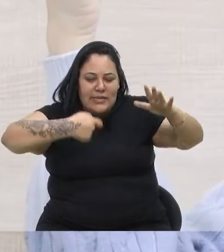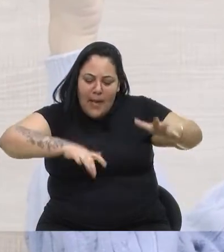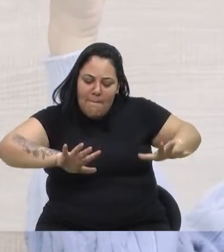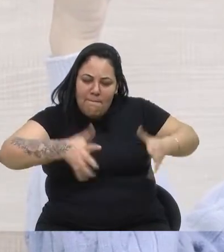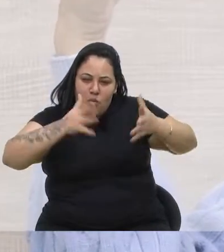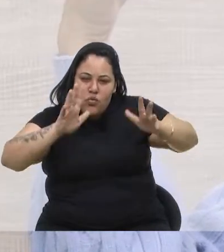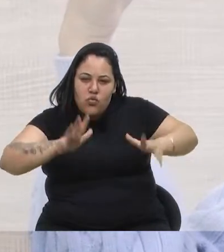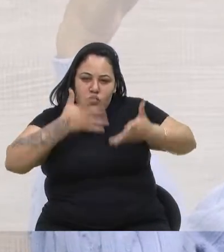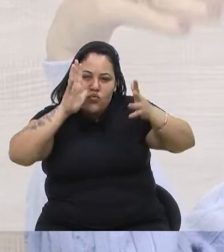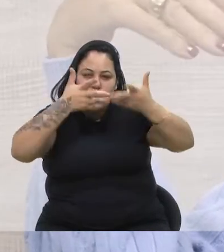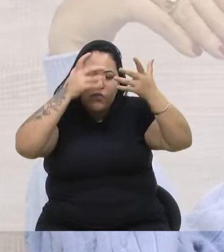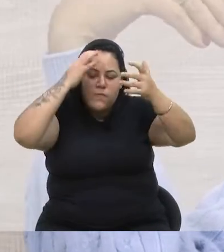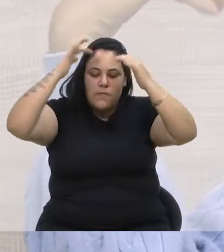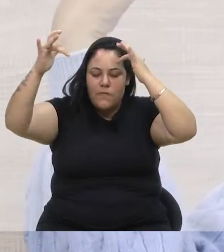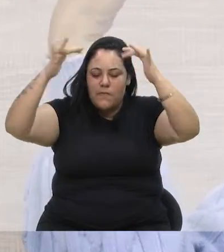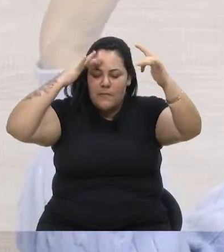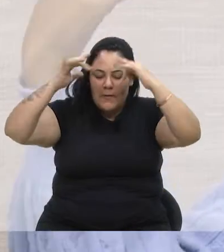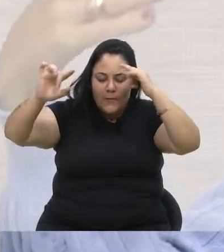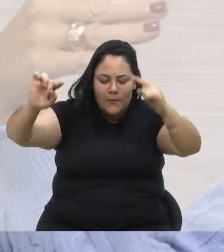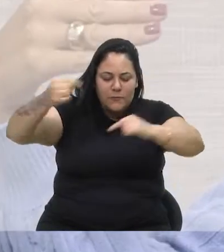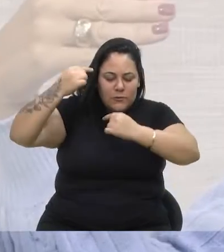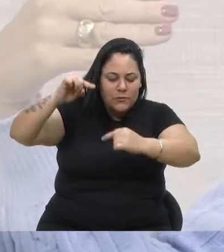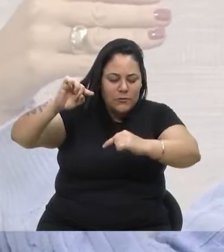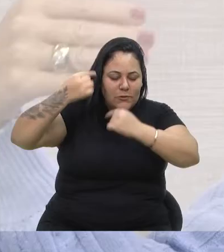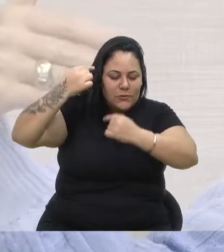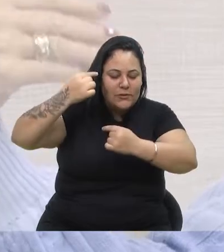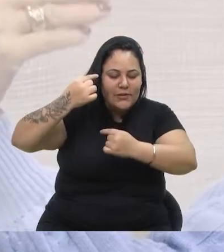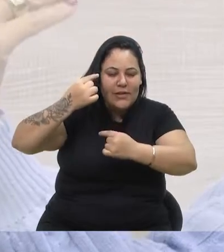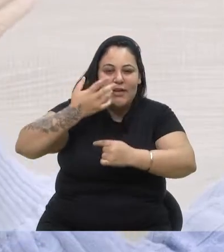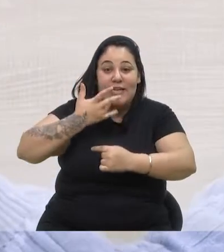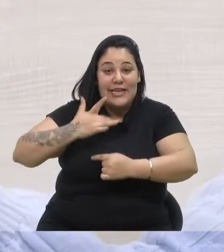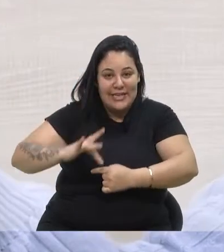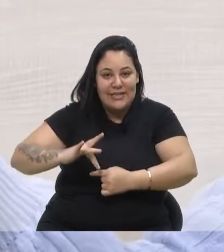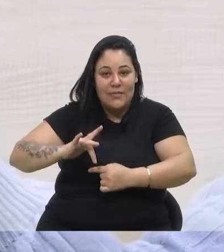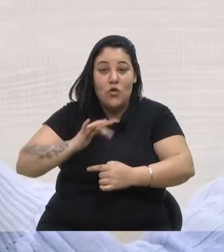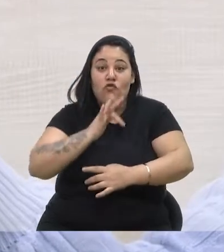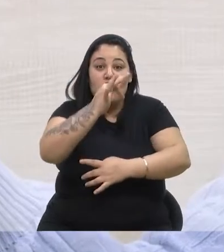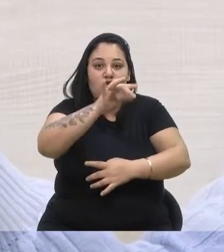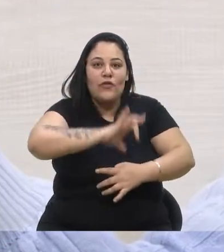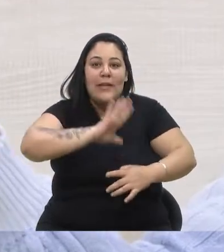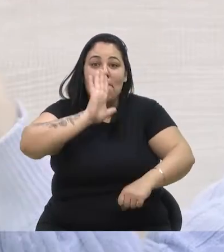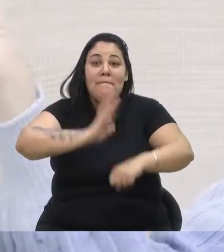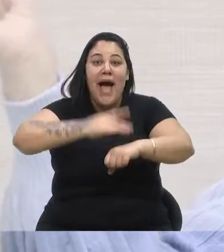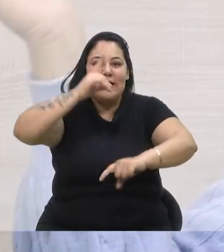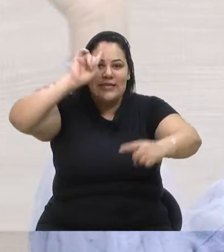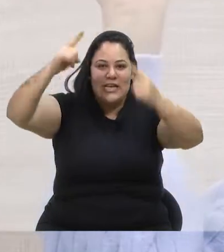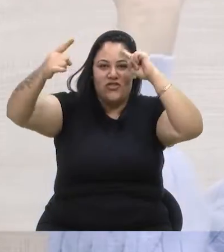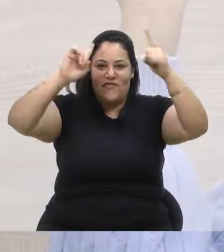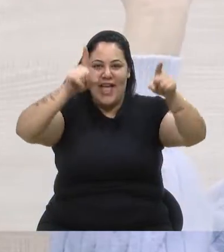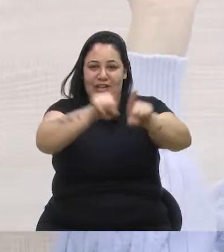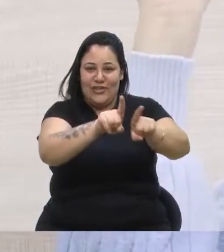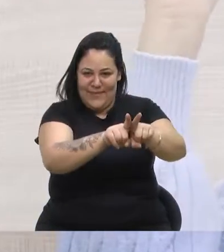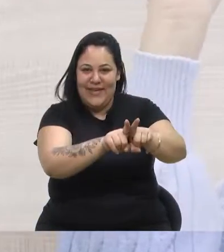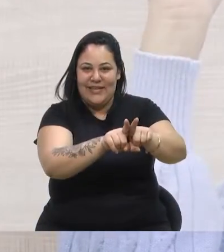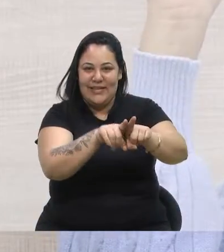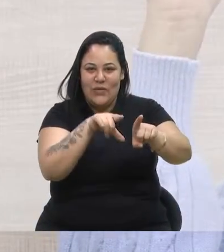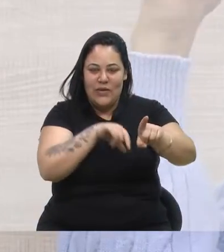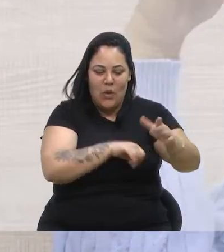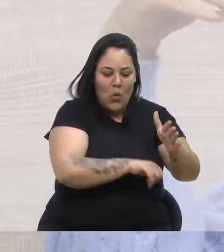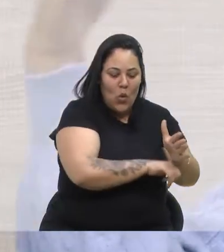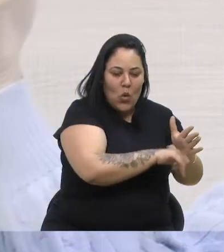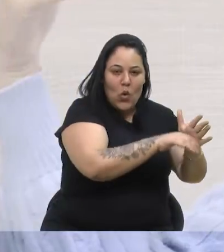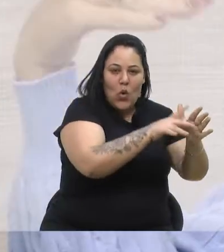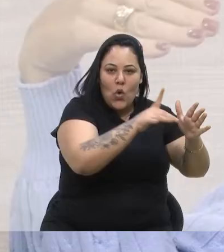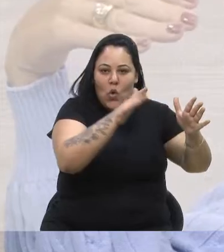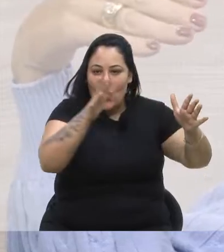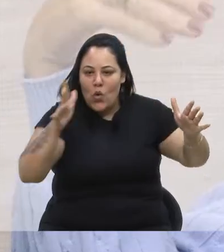estimula a imaginação das crianças, mais a gente também está provocando que elas sejam no futuro criativas, né? Então, essa